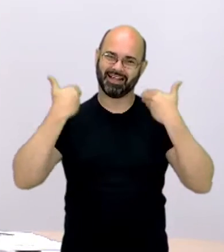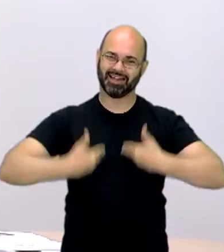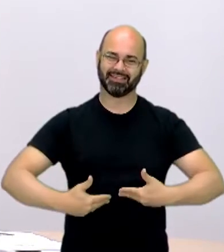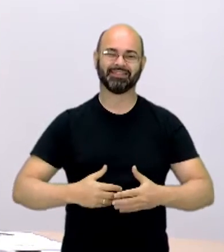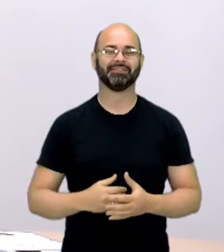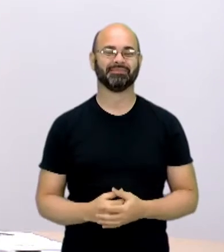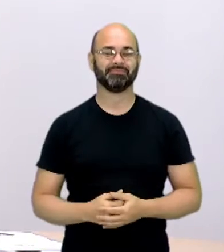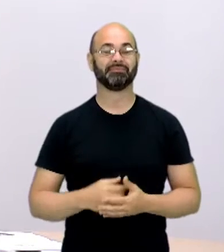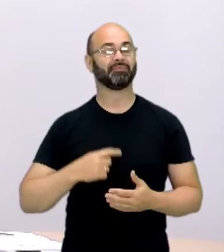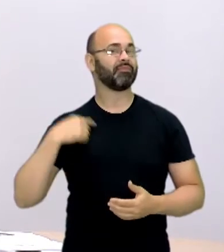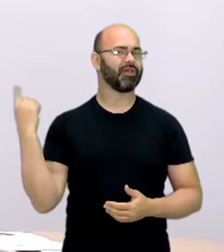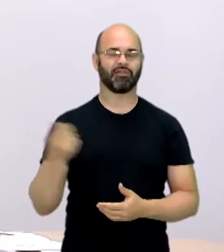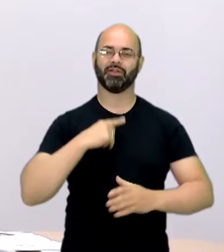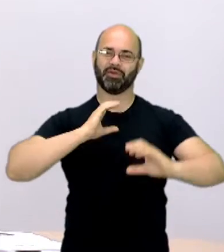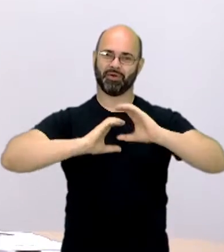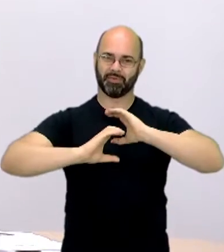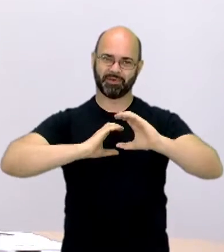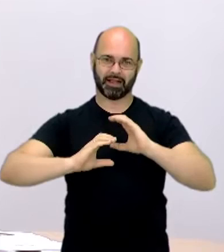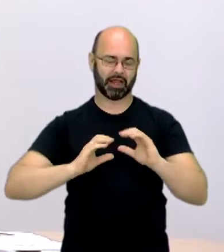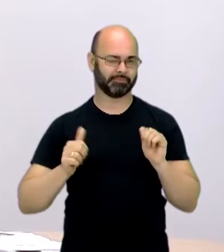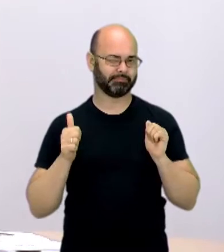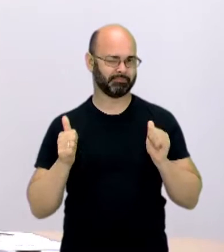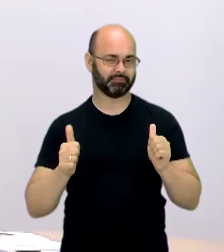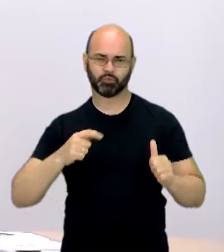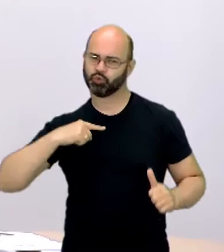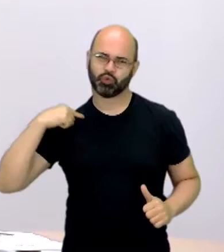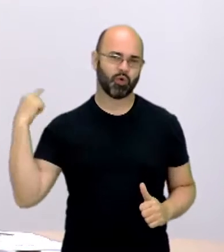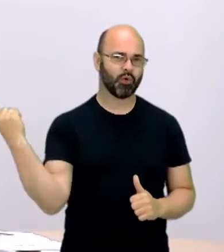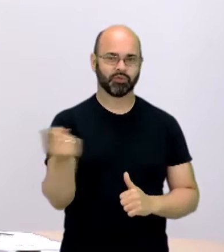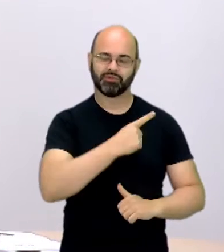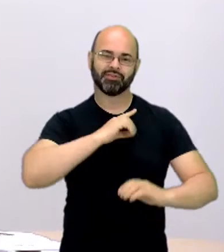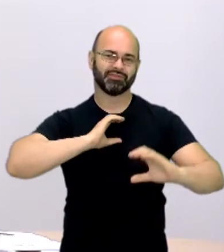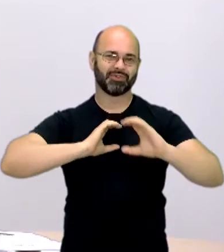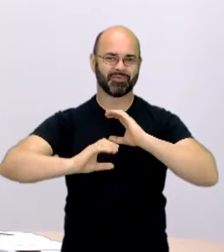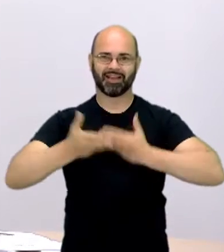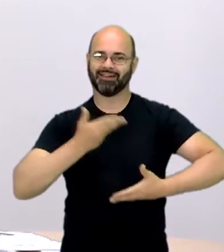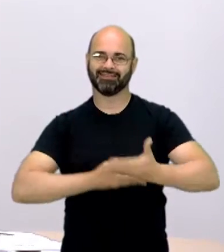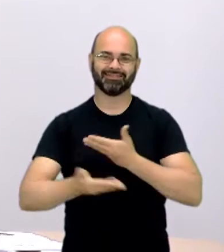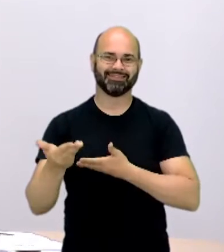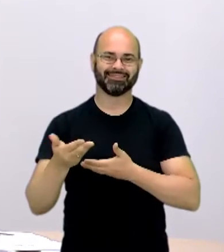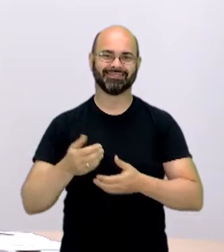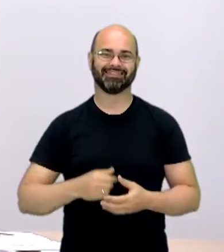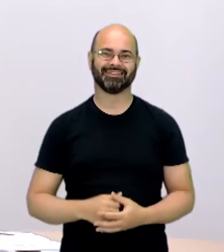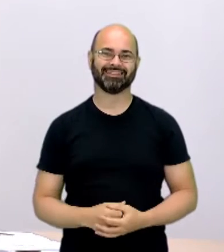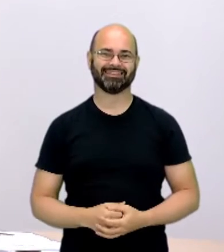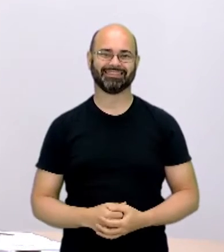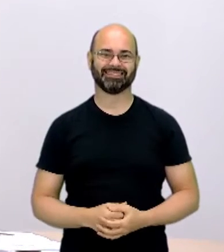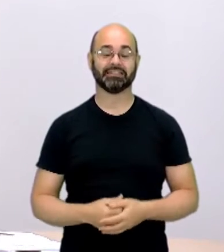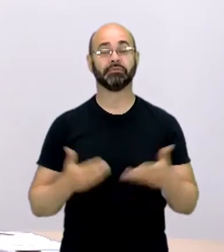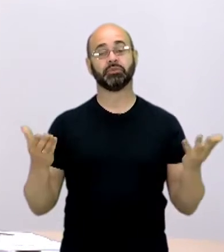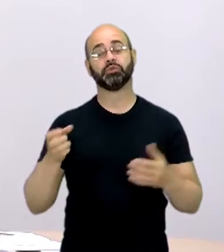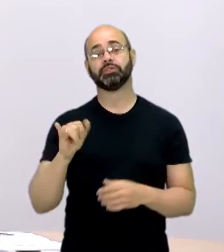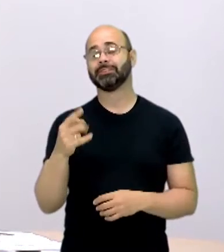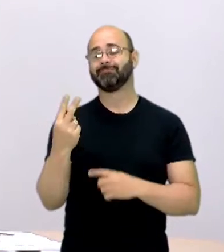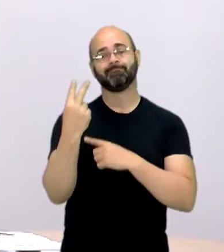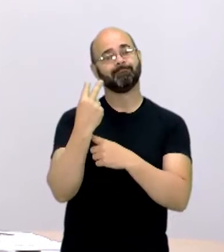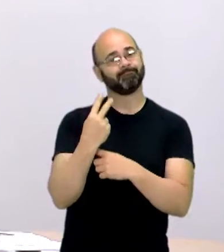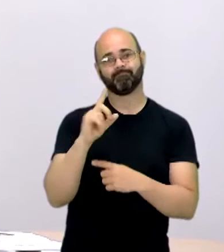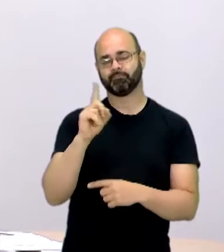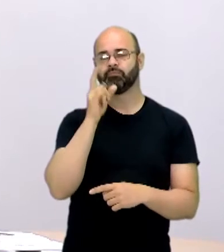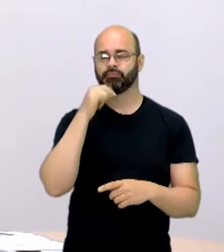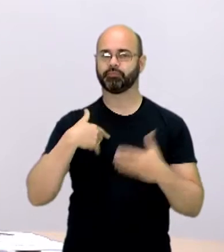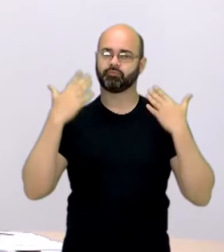make everybody communicate, right? Vamos fazer aí todo mundo se comunicar. For those who can't see me, I am